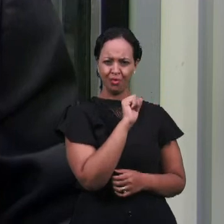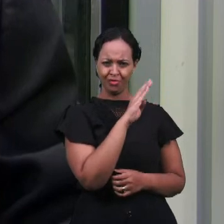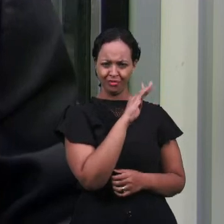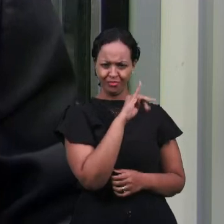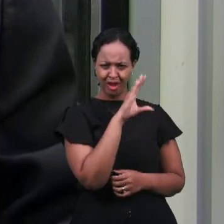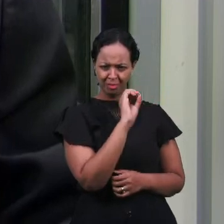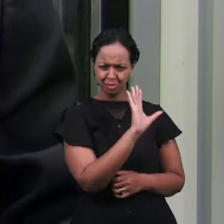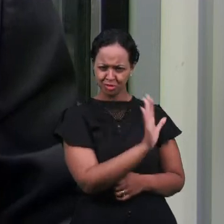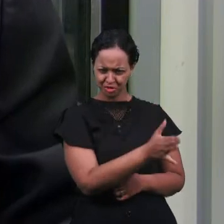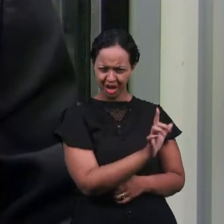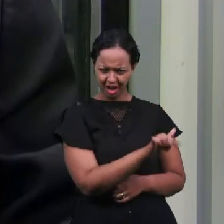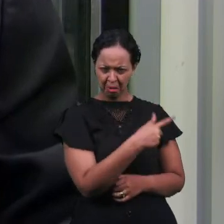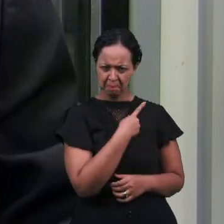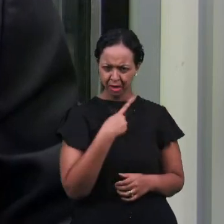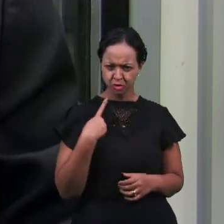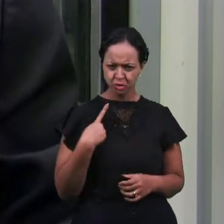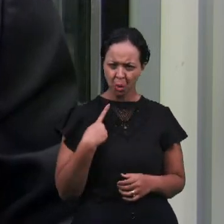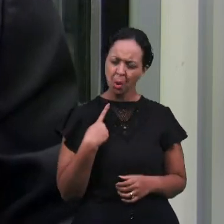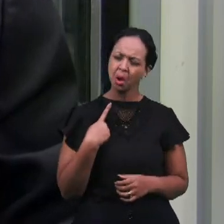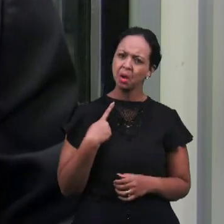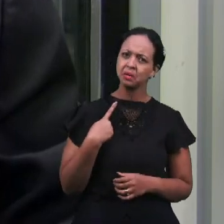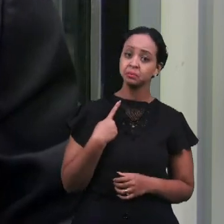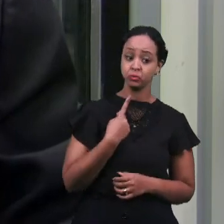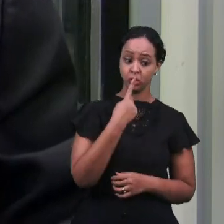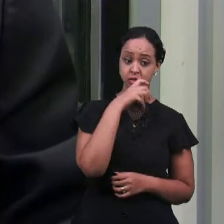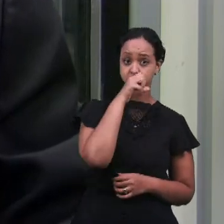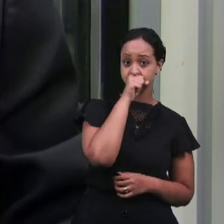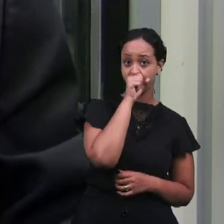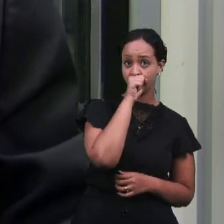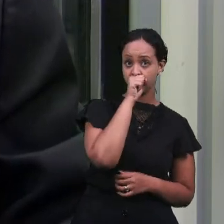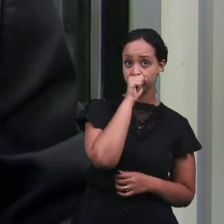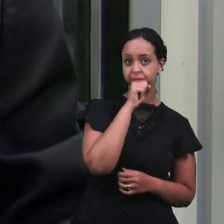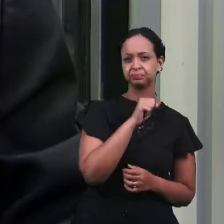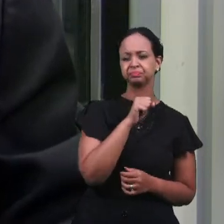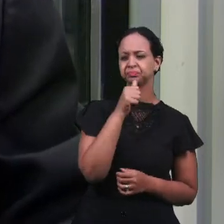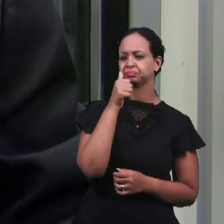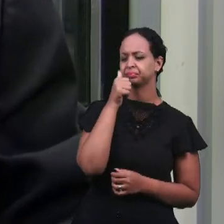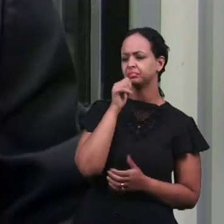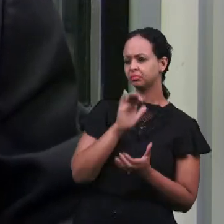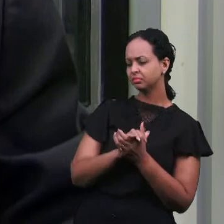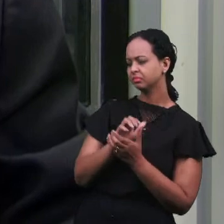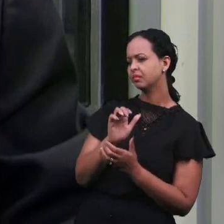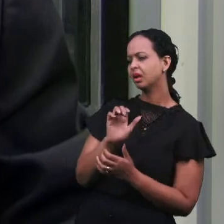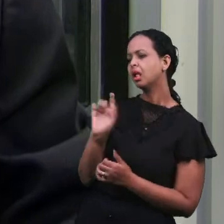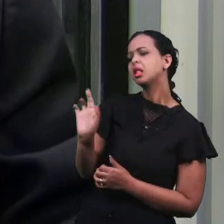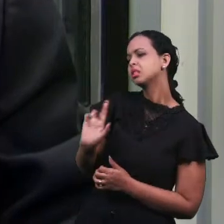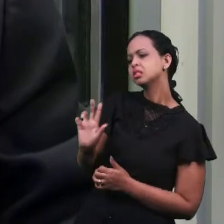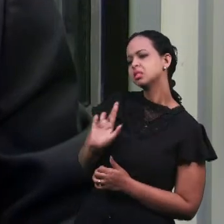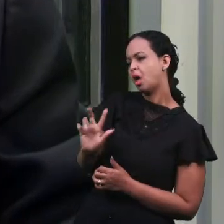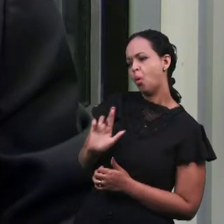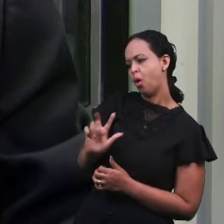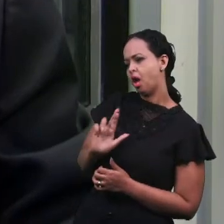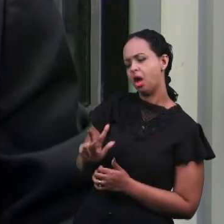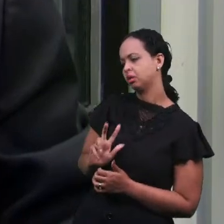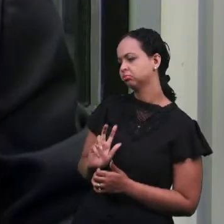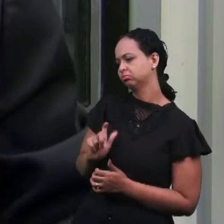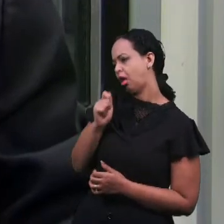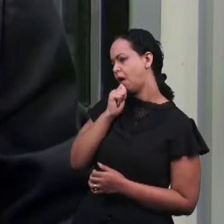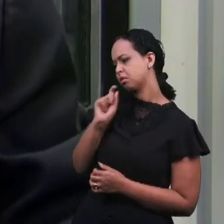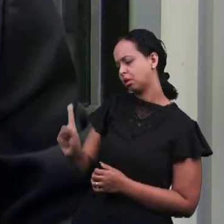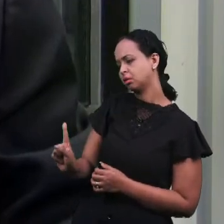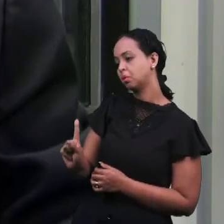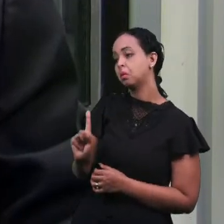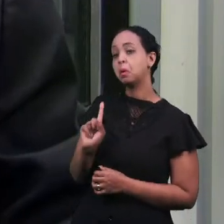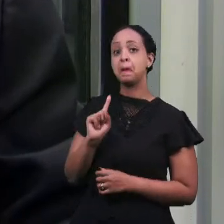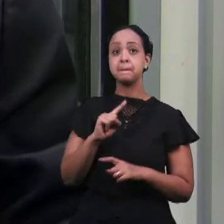pastor? Aí ela disse assim: isso foi num sábado. Ela disse: não é pastor não. E quando